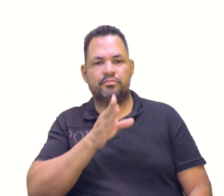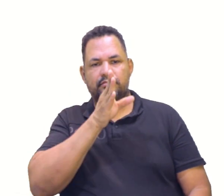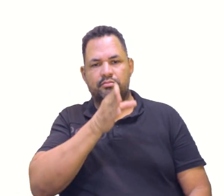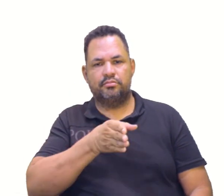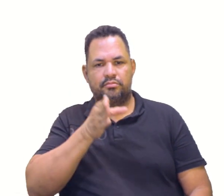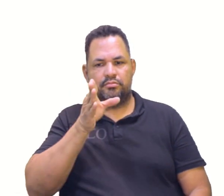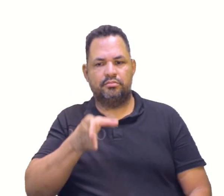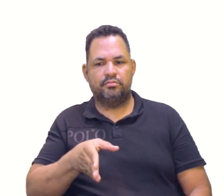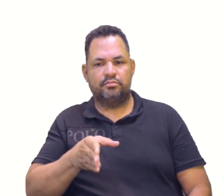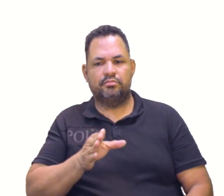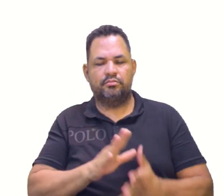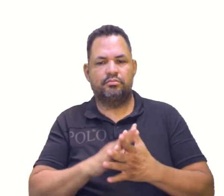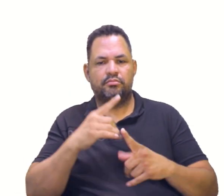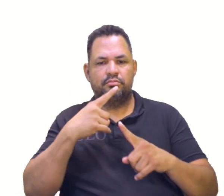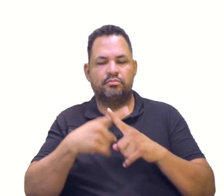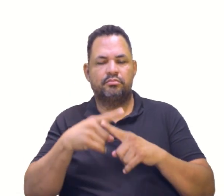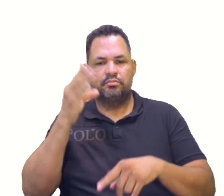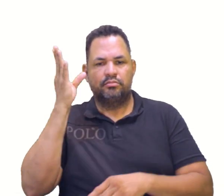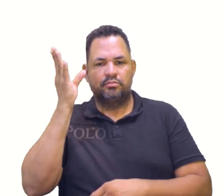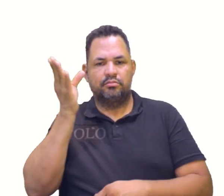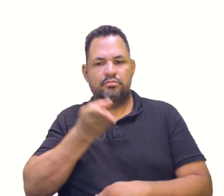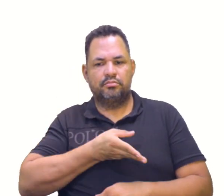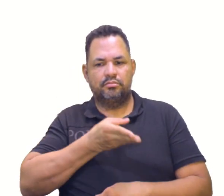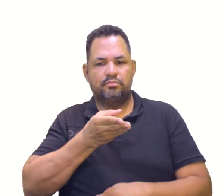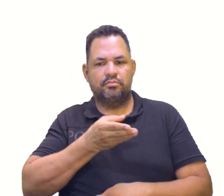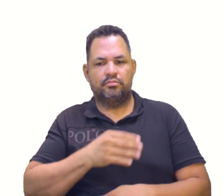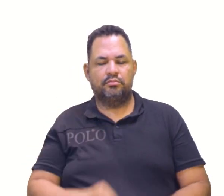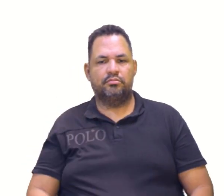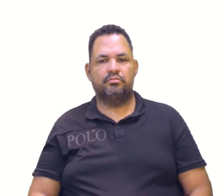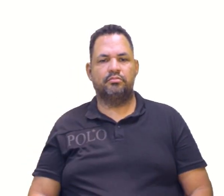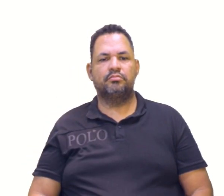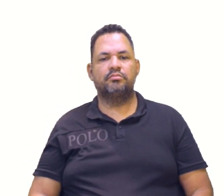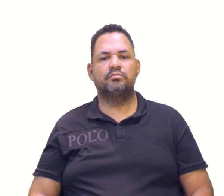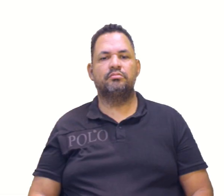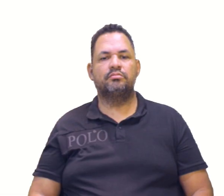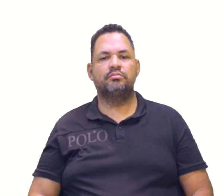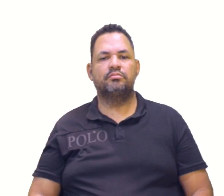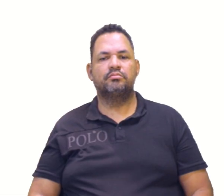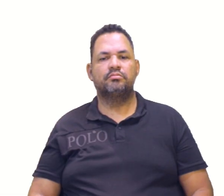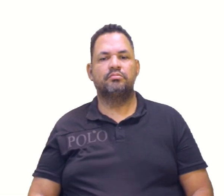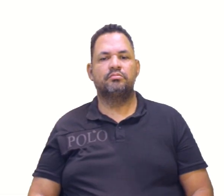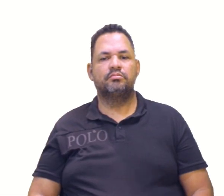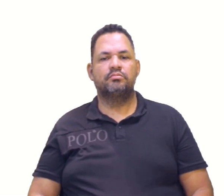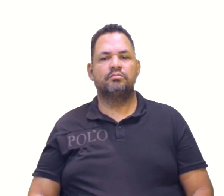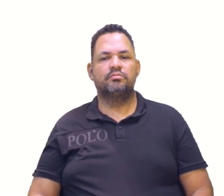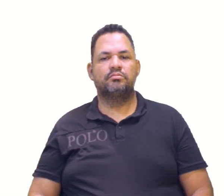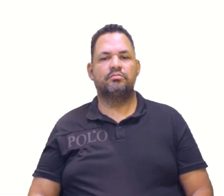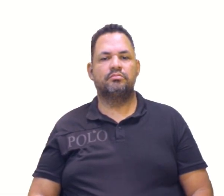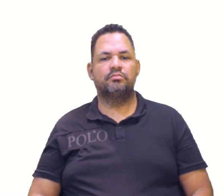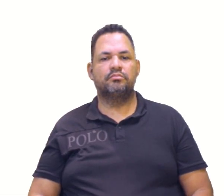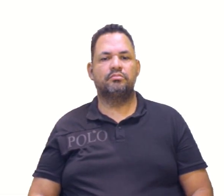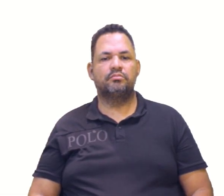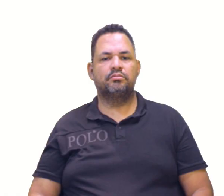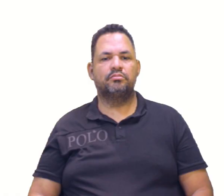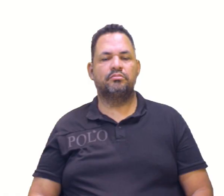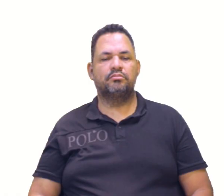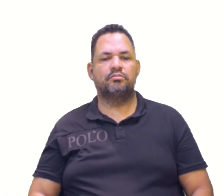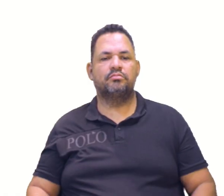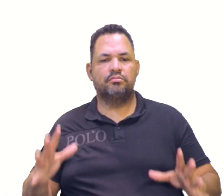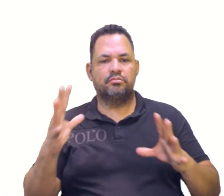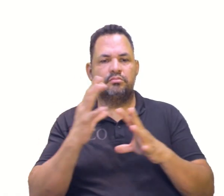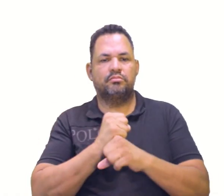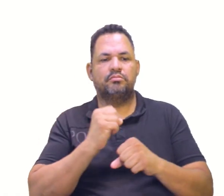por favor, e multiplicar as diagonais lá fora. Certo? Certinho. Beleza. Então, vamos lá. O cálculo